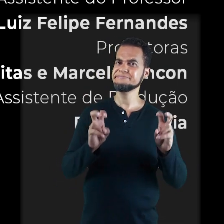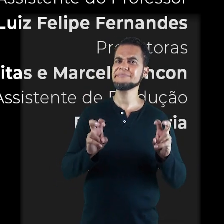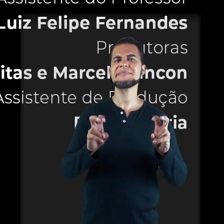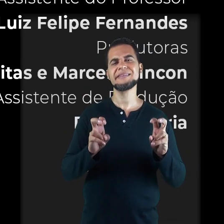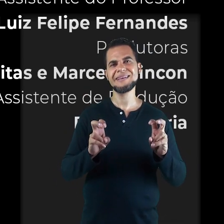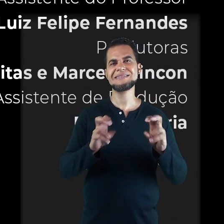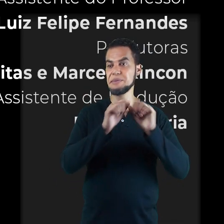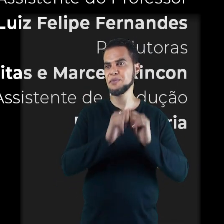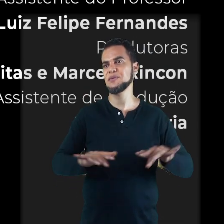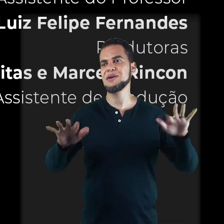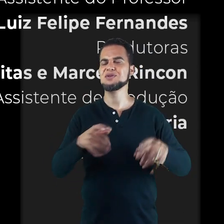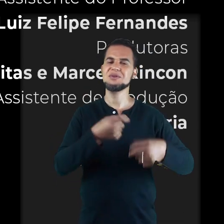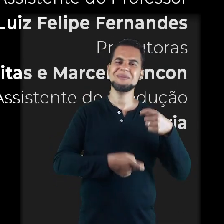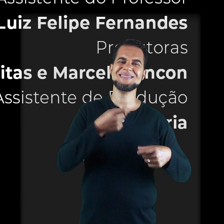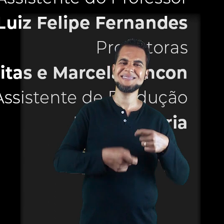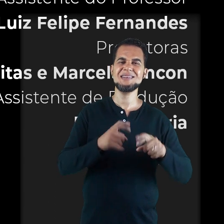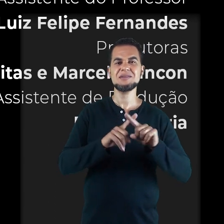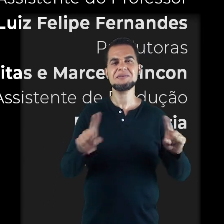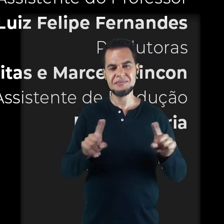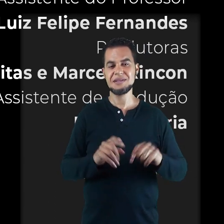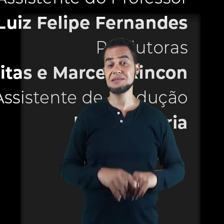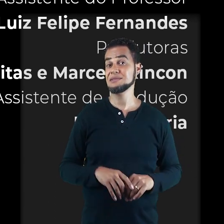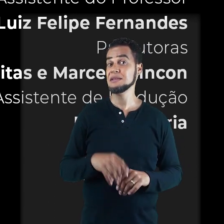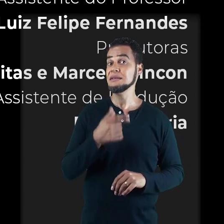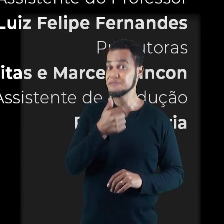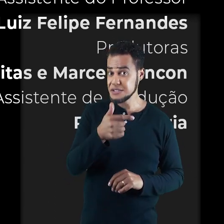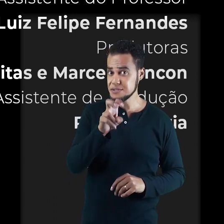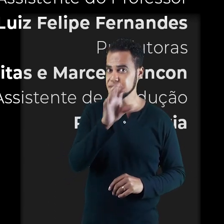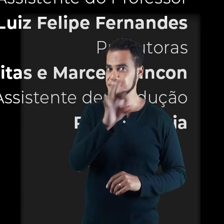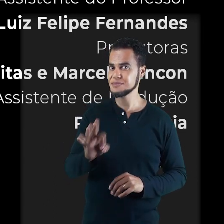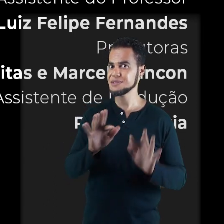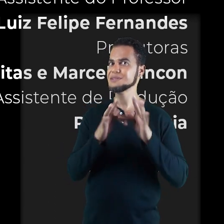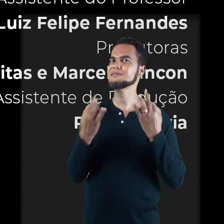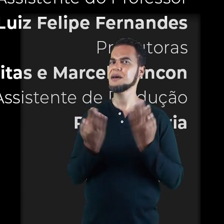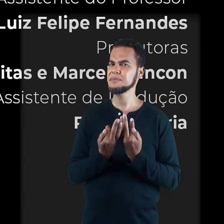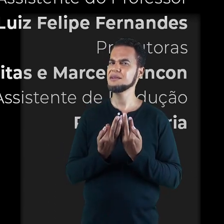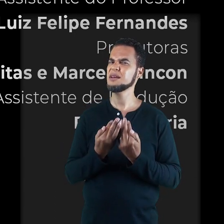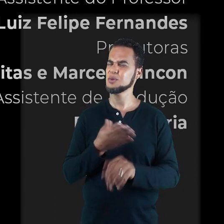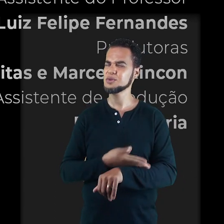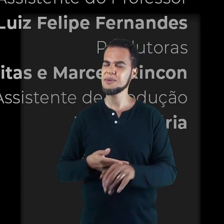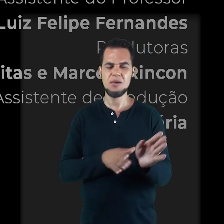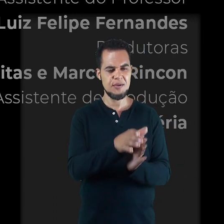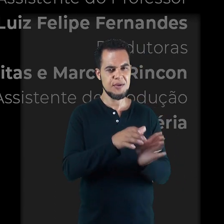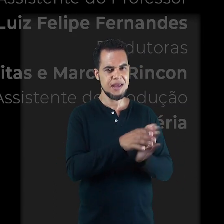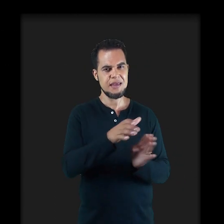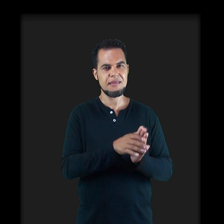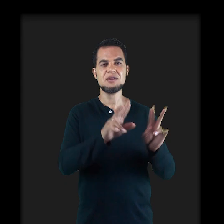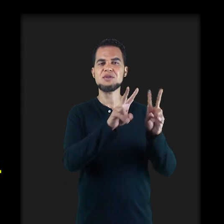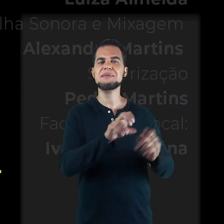muito mais difundida a questão do ato sexual. 25% das famílias, dos pais, costumam orientar seus